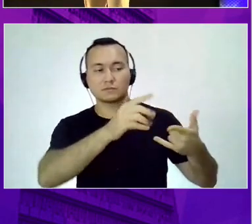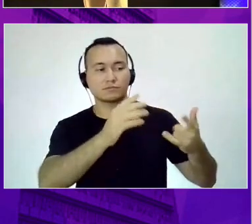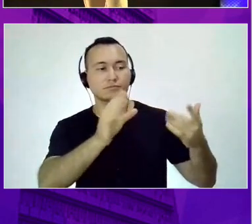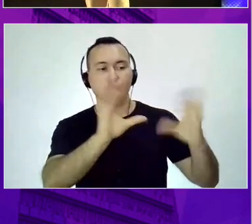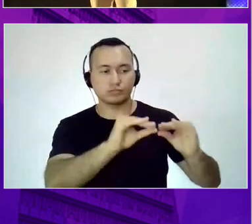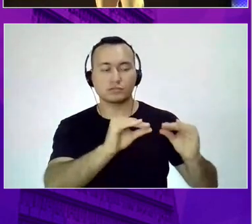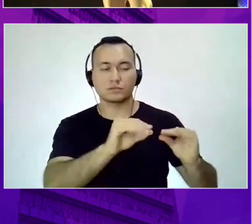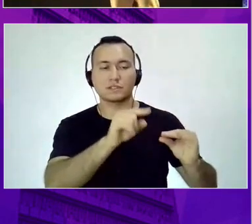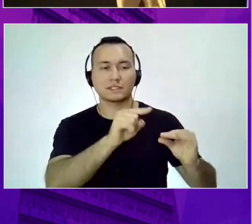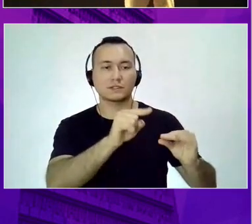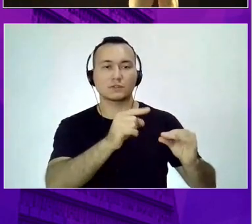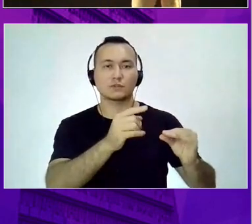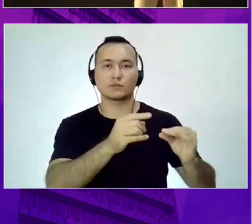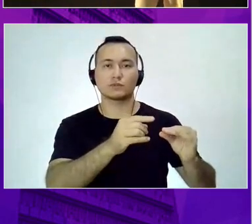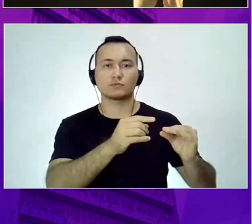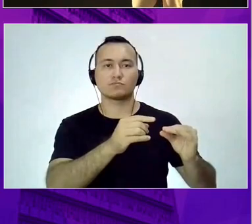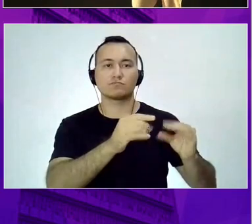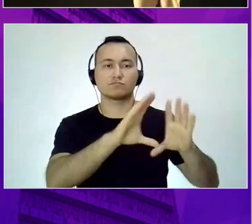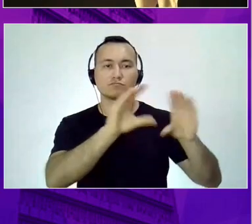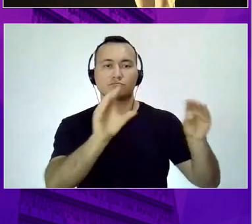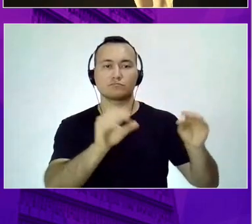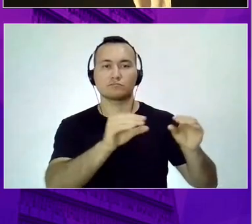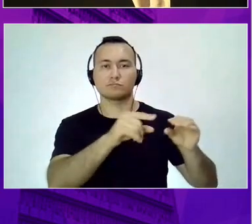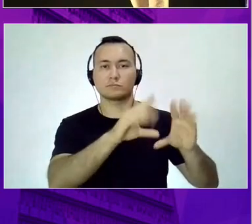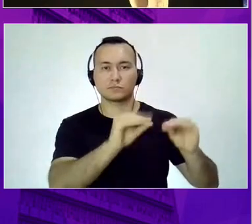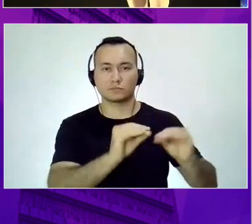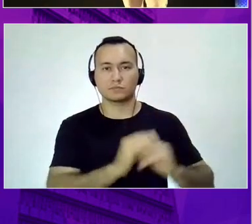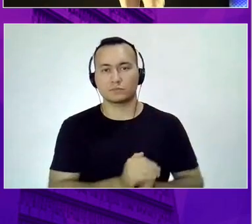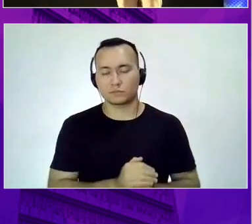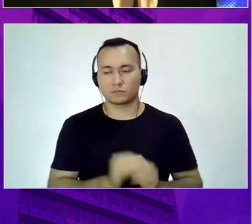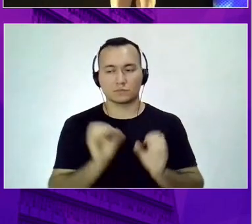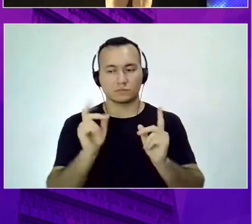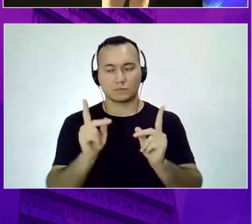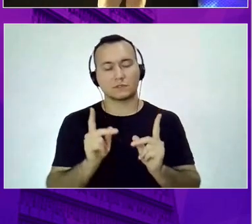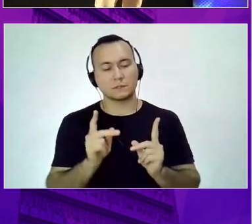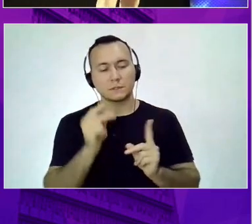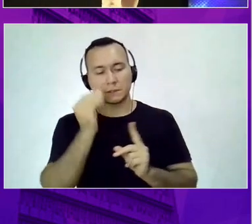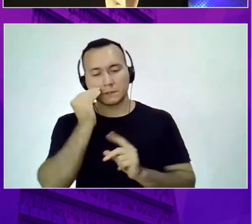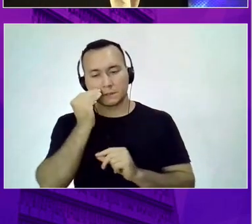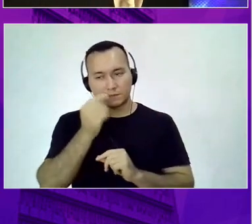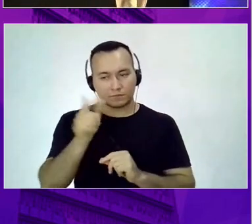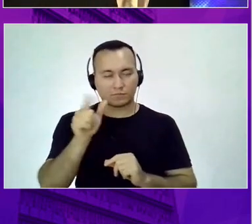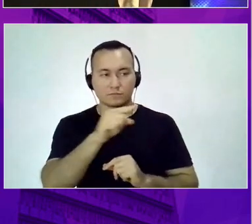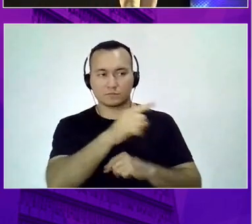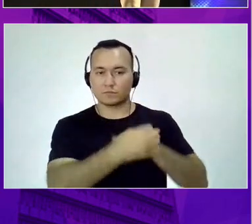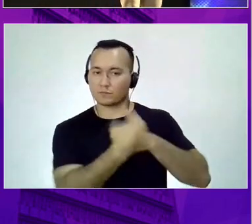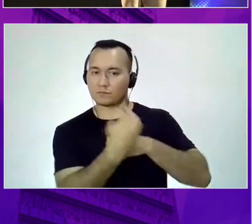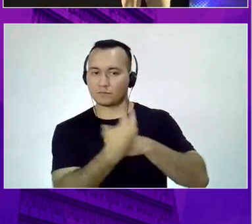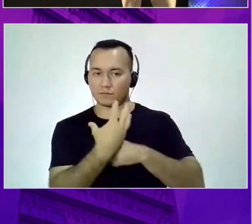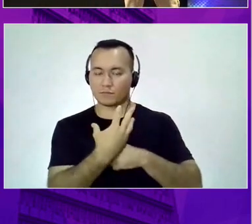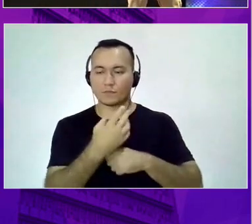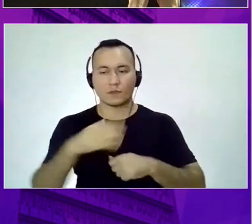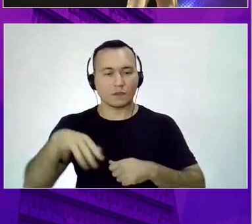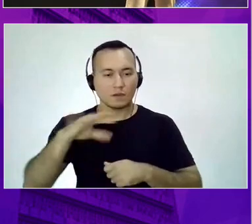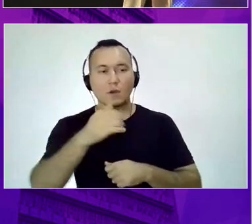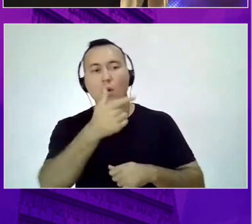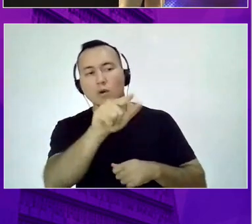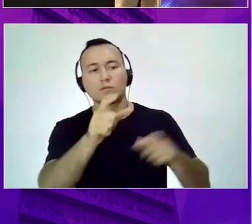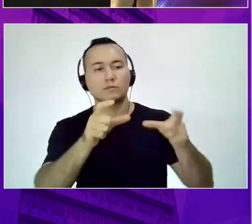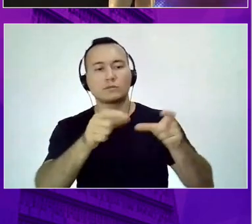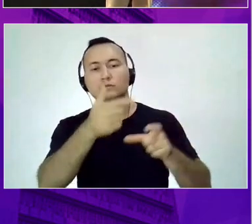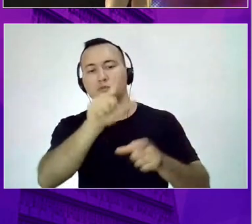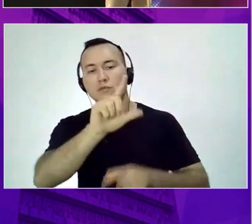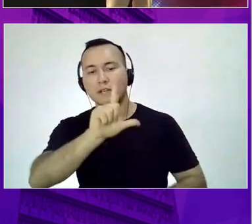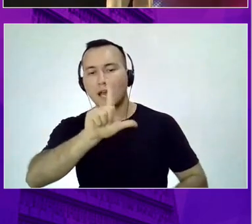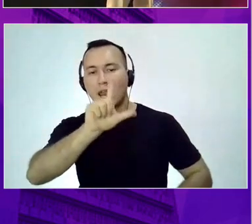região. E a gente foi lá para o plano B. Tentamos outra região, outra latência. Beleza, não estava funcionando, estava tudo